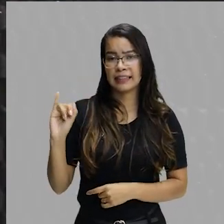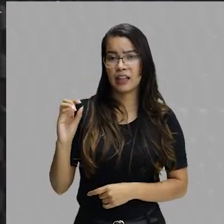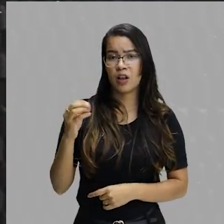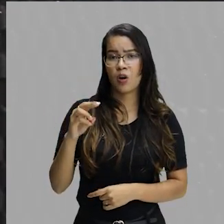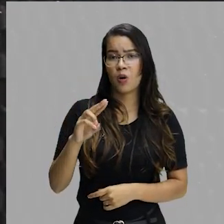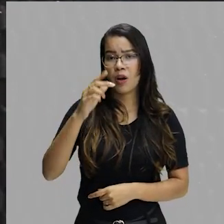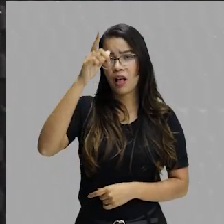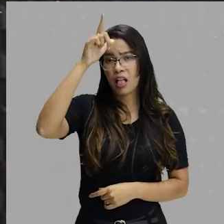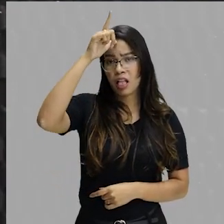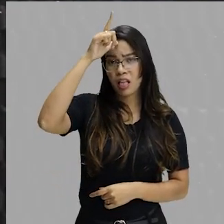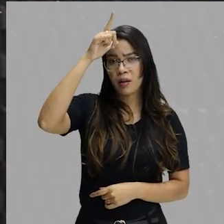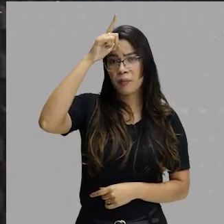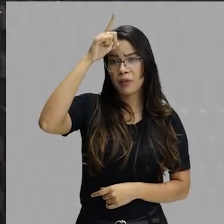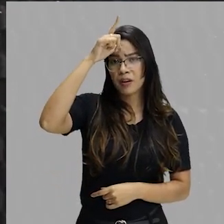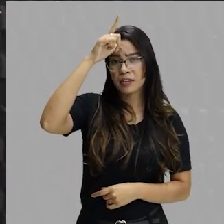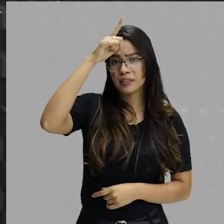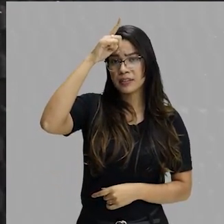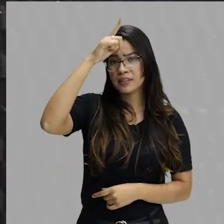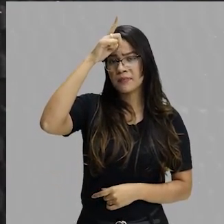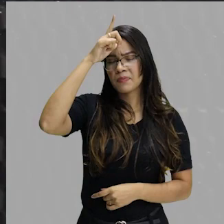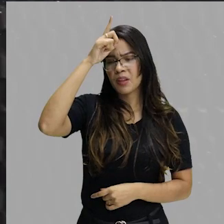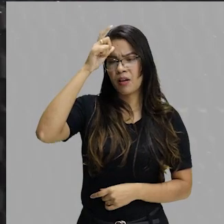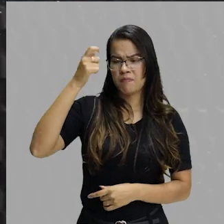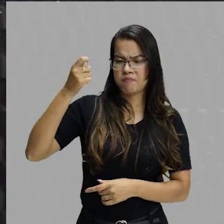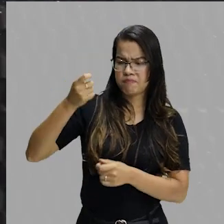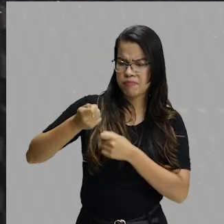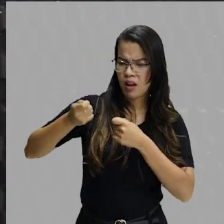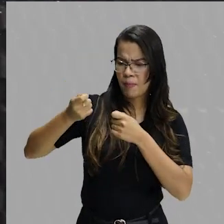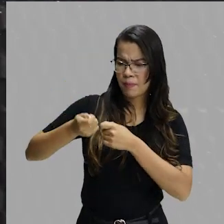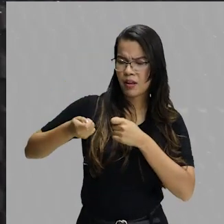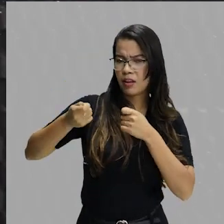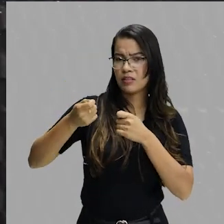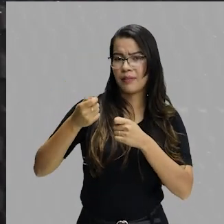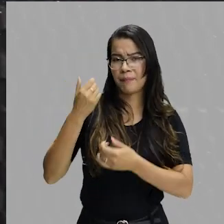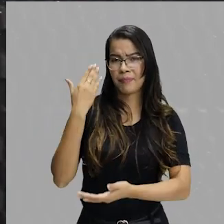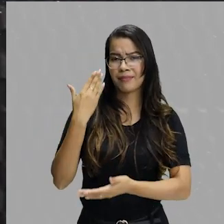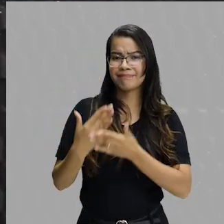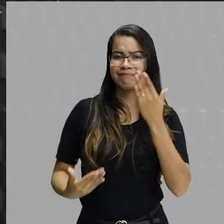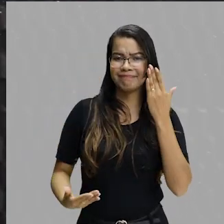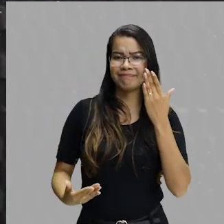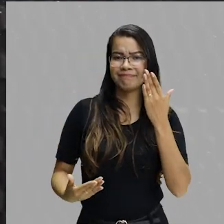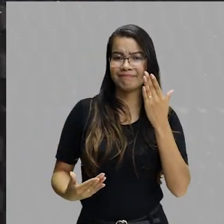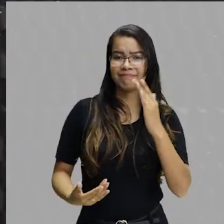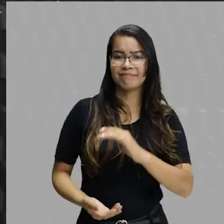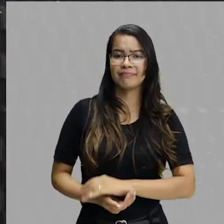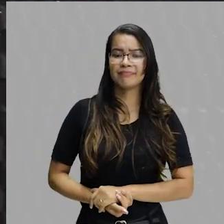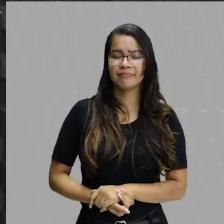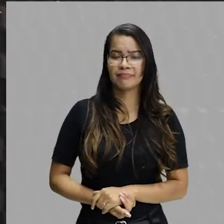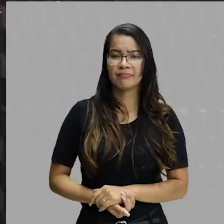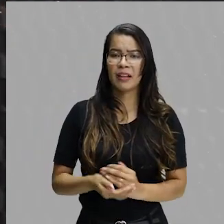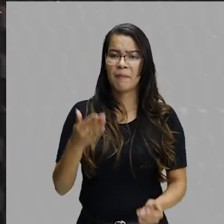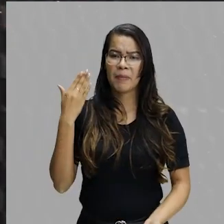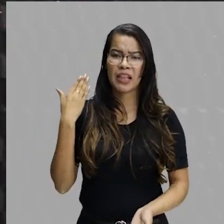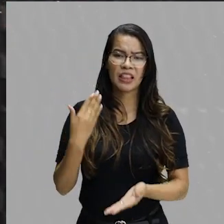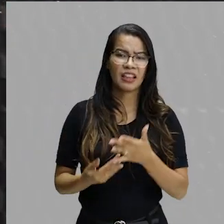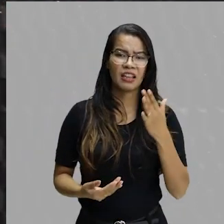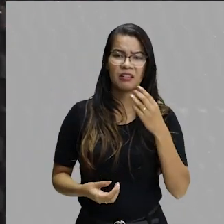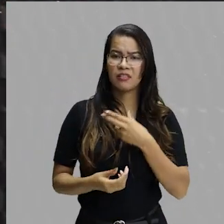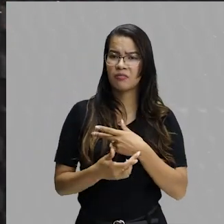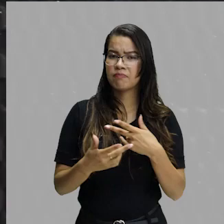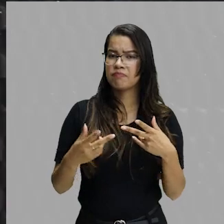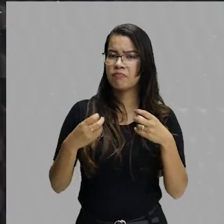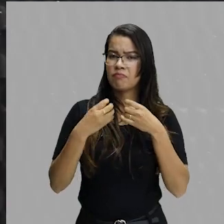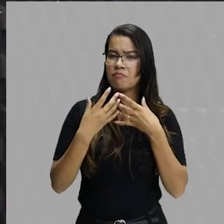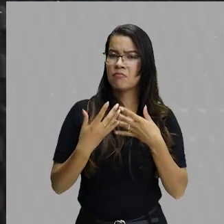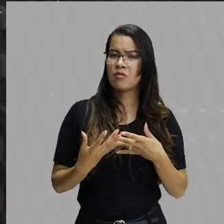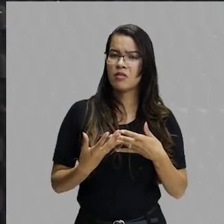ela sendo ameaçada de perder as suas garantias, de perder os seus privilégios e de